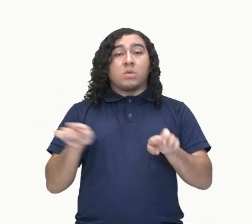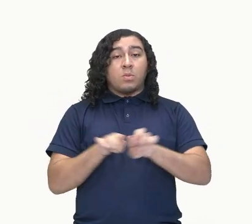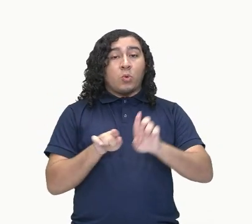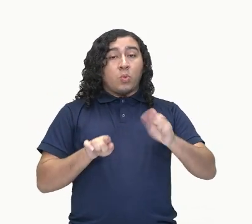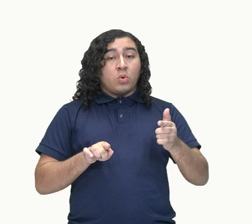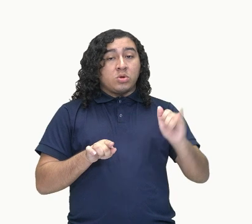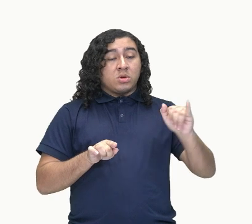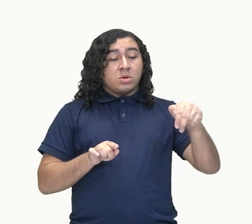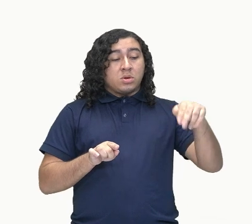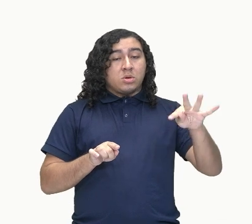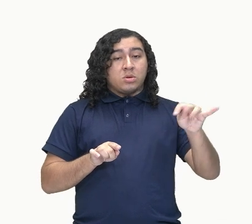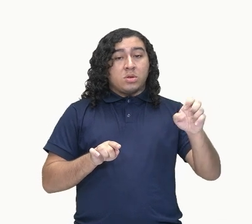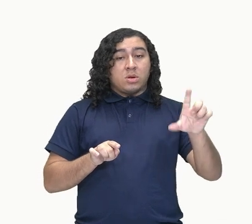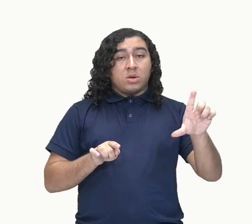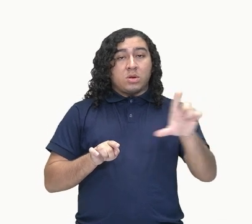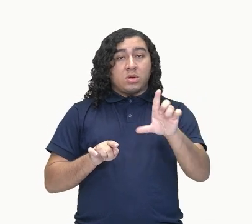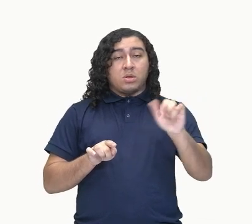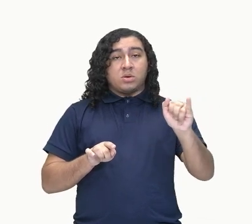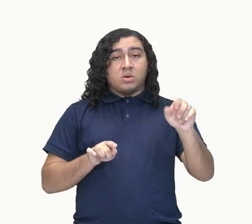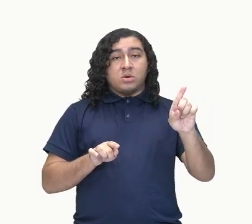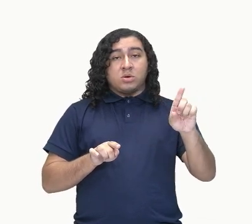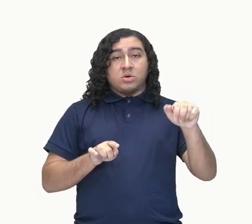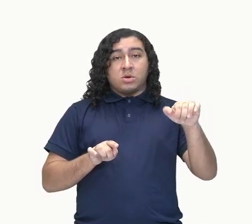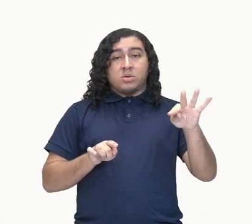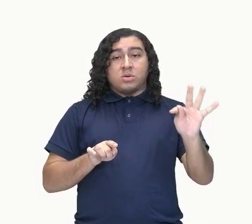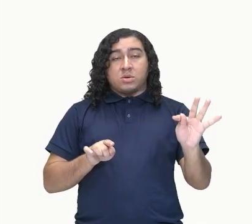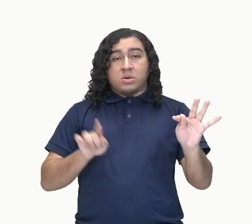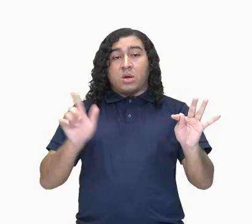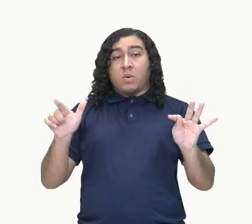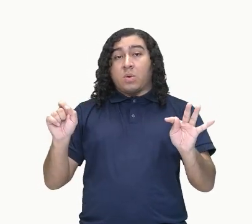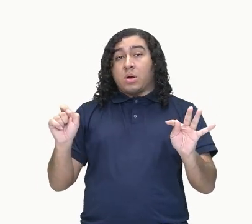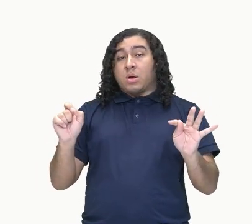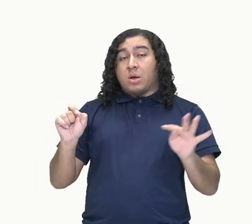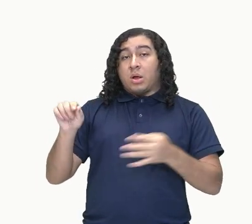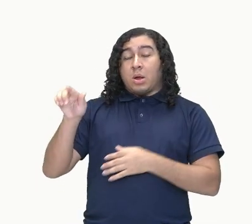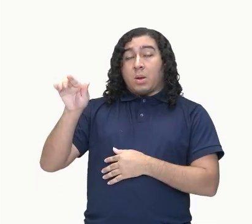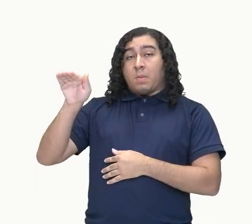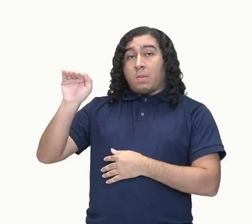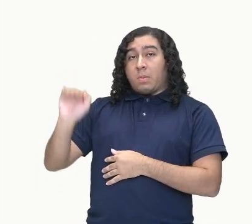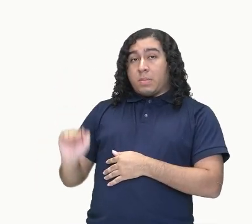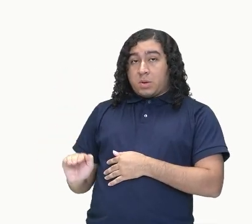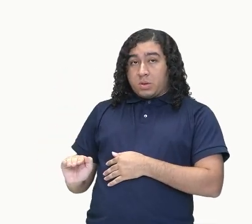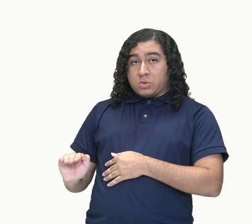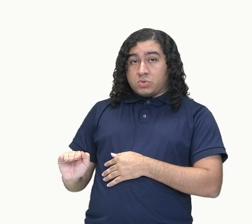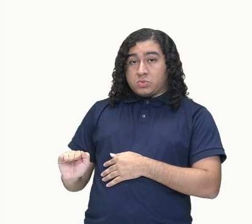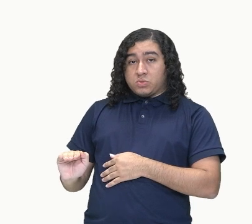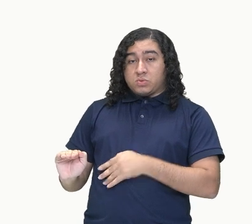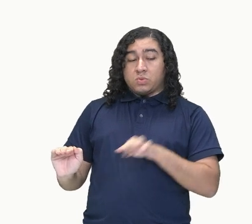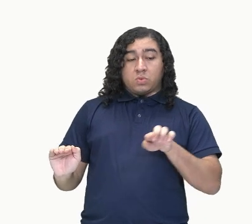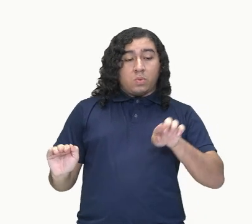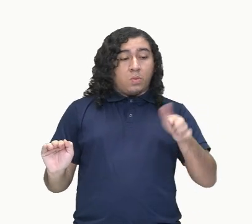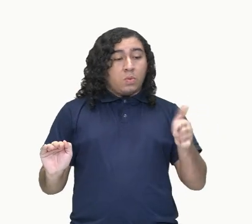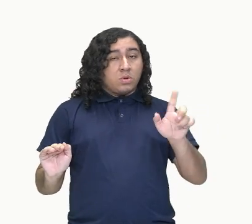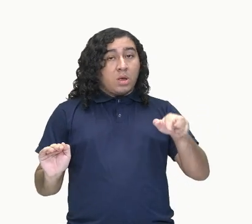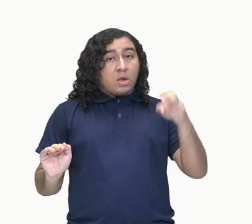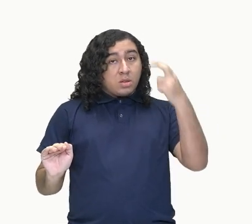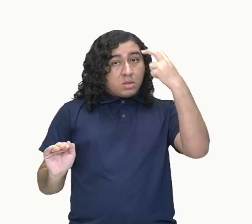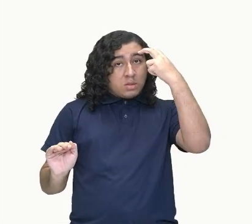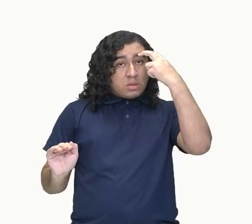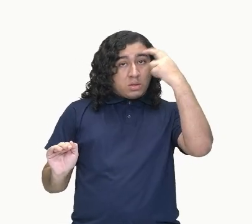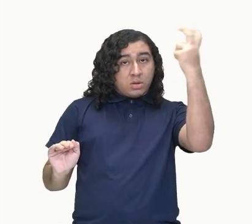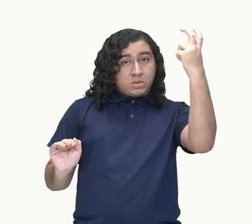long adjective intelligent. E o short significa baixo e